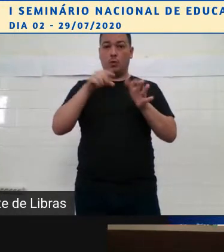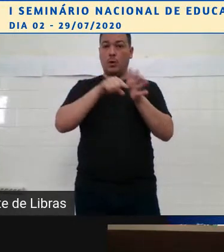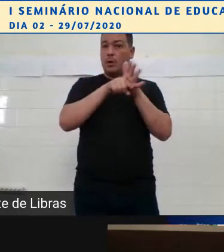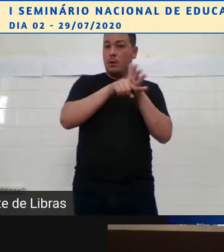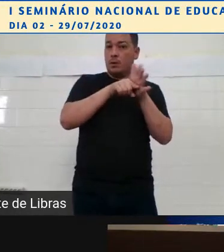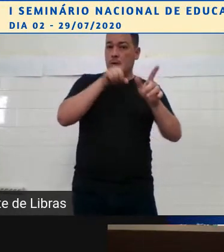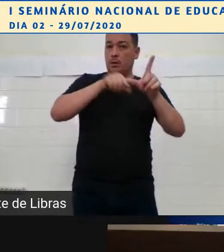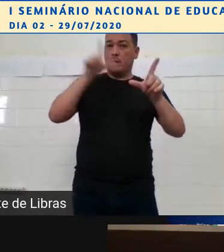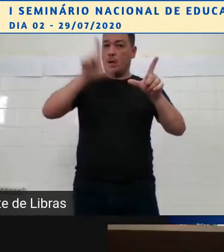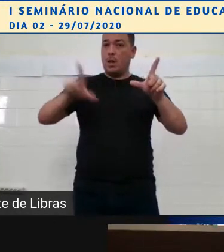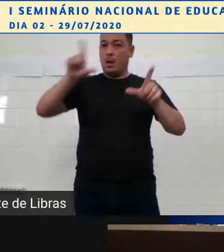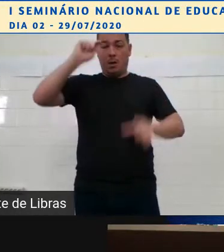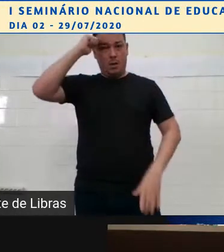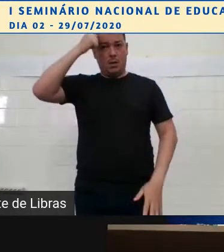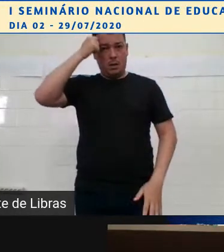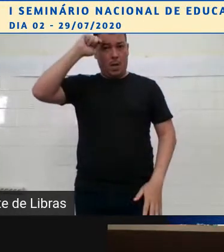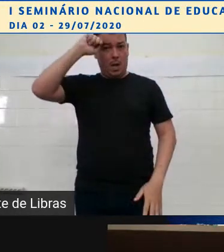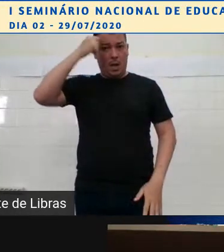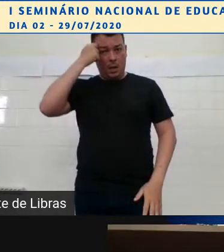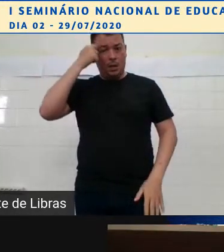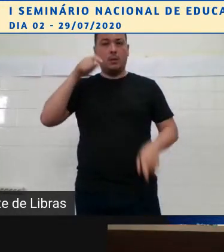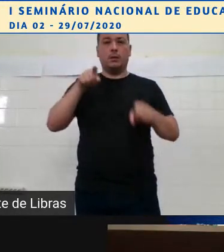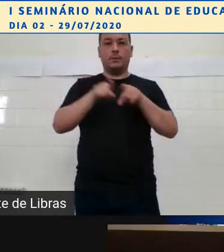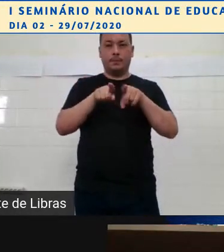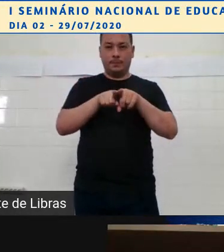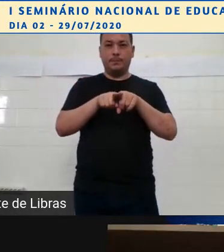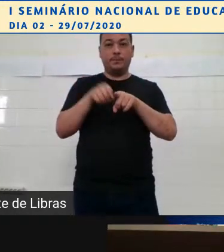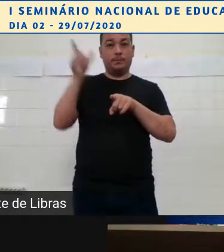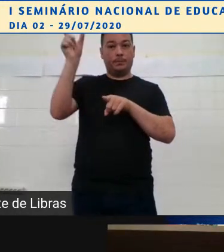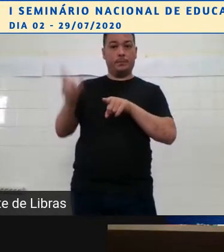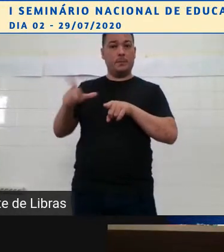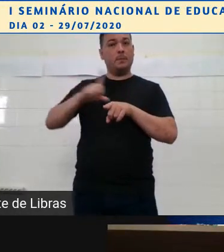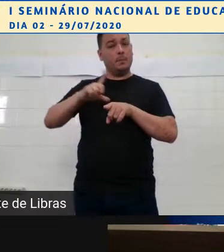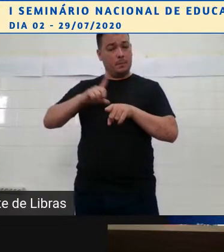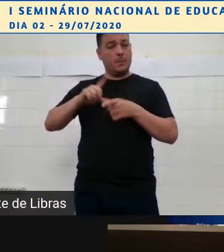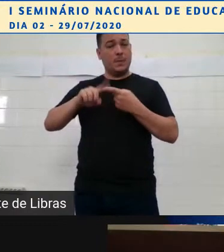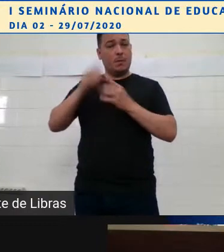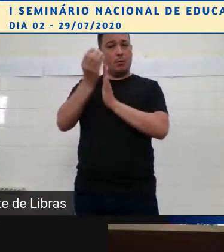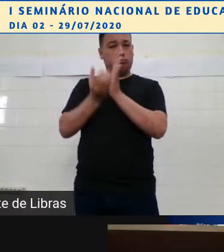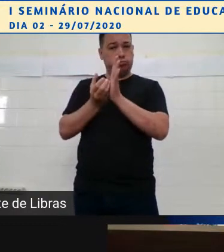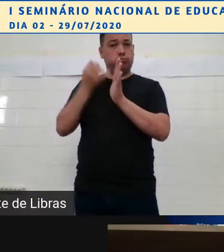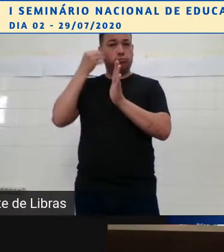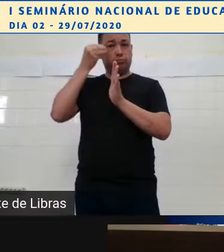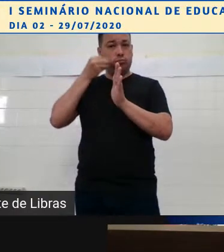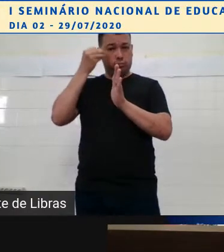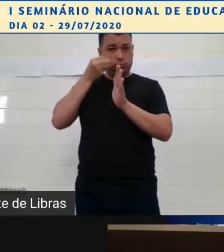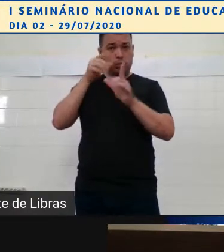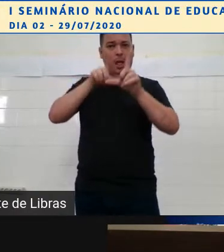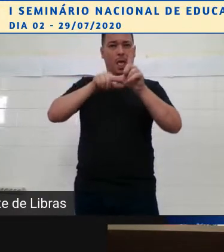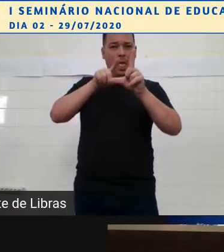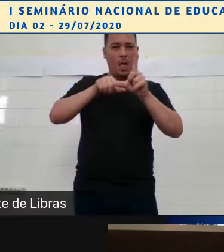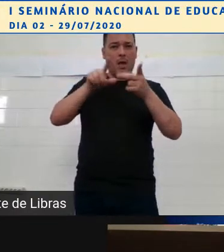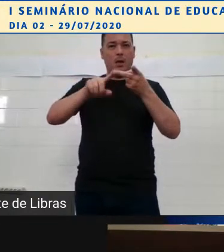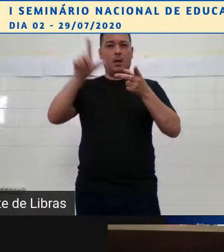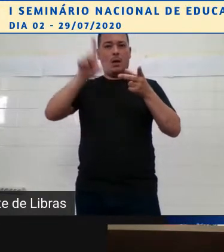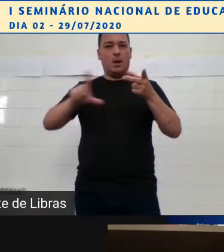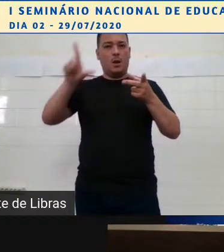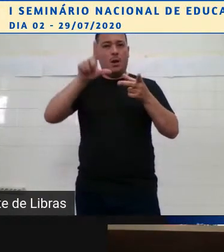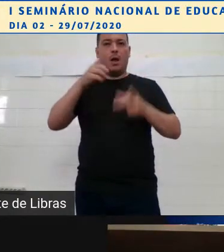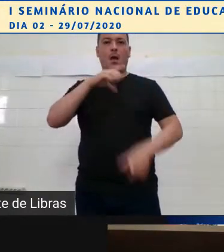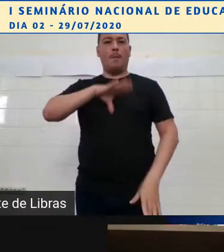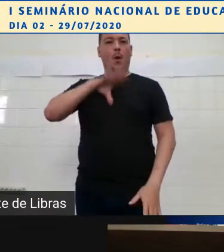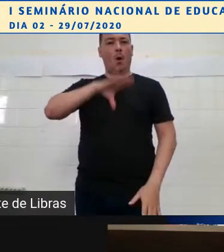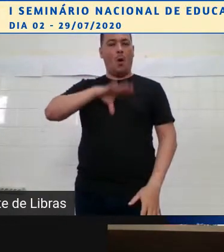Literatura e Afrodescendência, e ela tem, sim, experiência, né, na área de letras, na área de língua portuguesa,